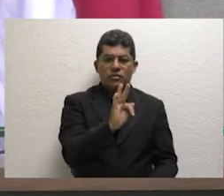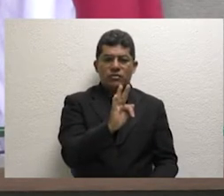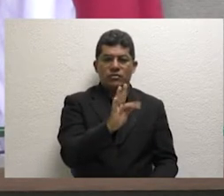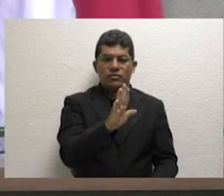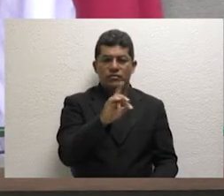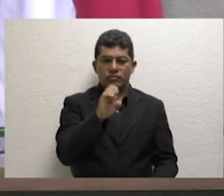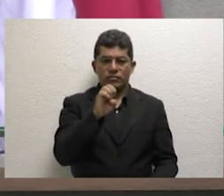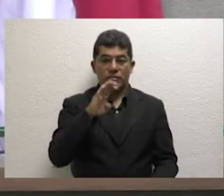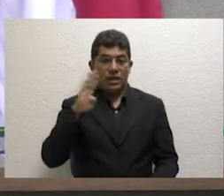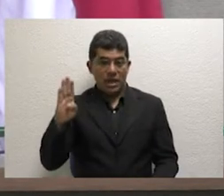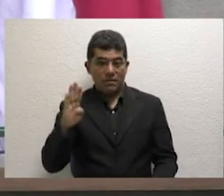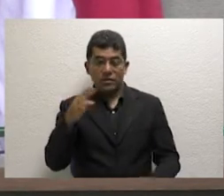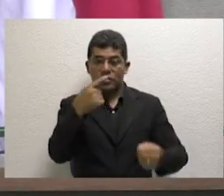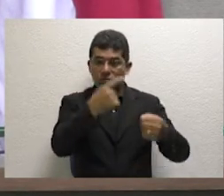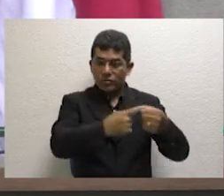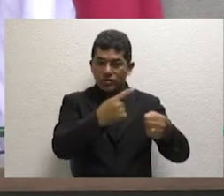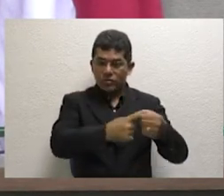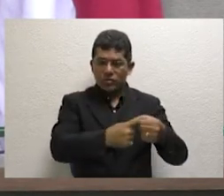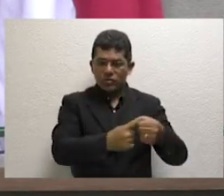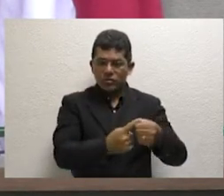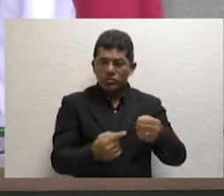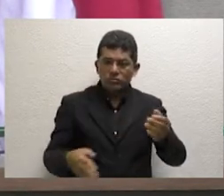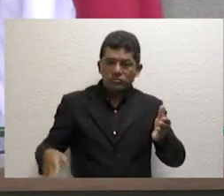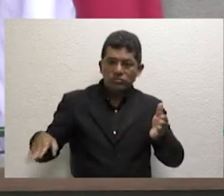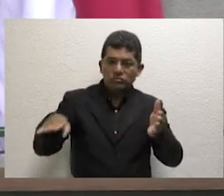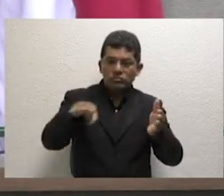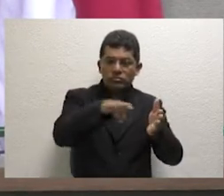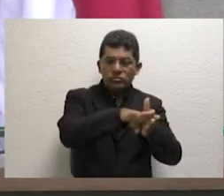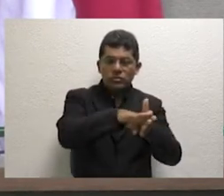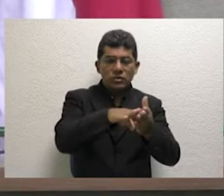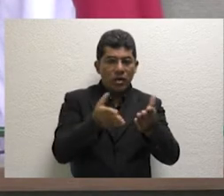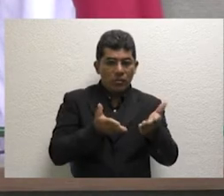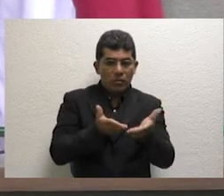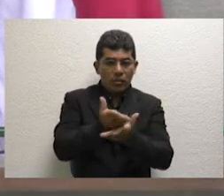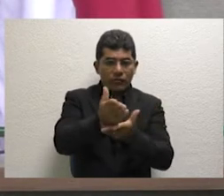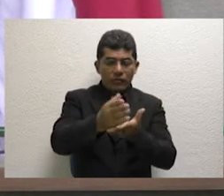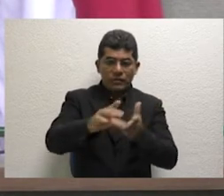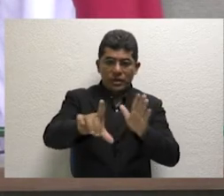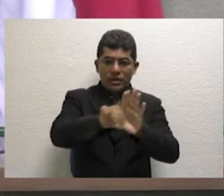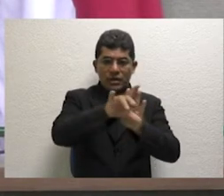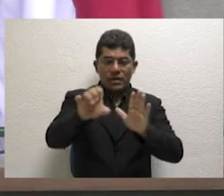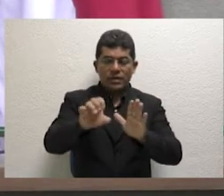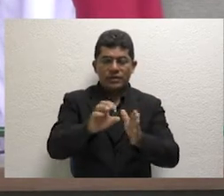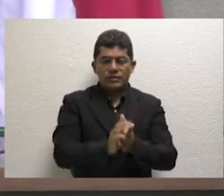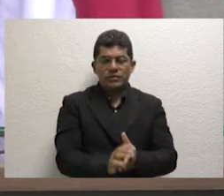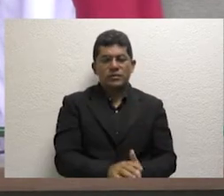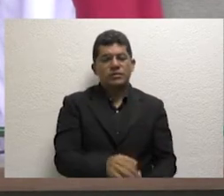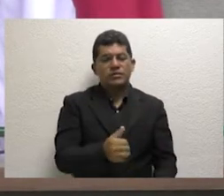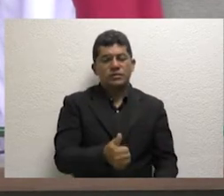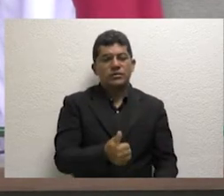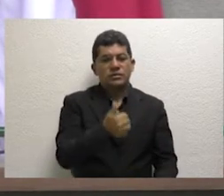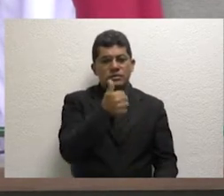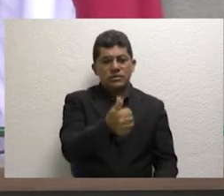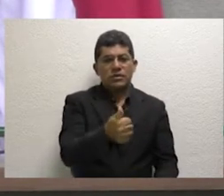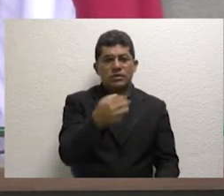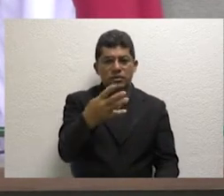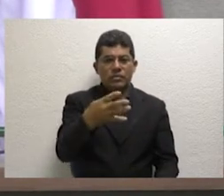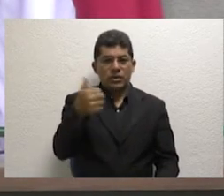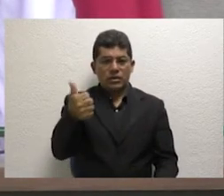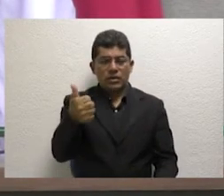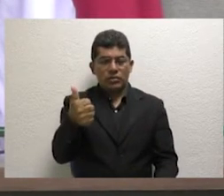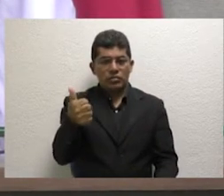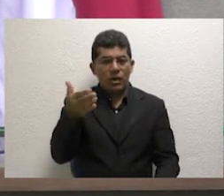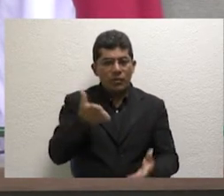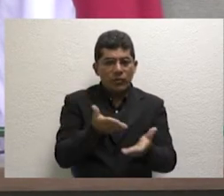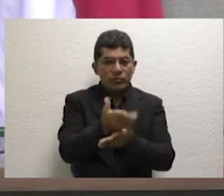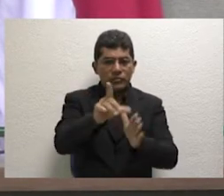município desde quando nós aprovamos a lei municipal 141 naquela casa